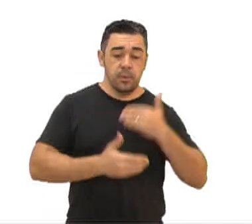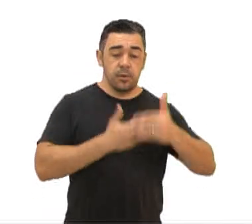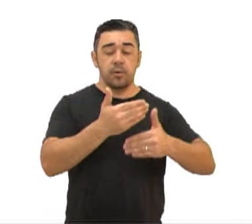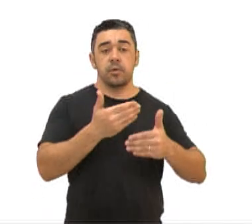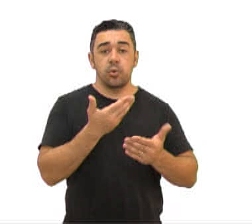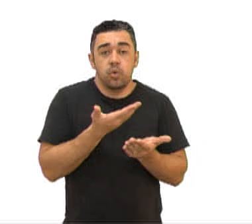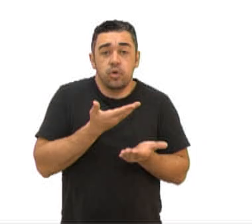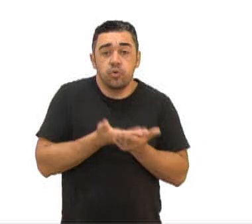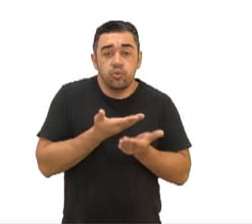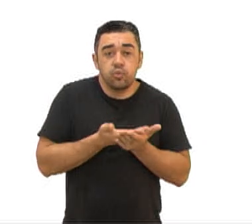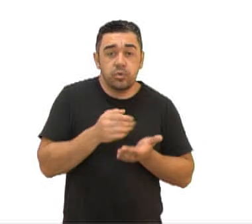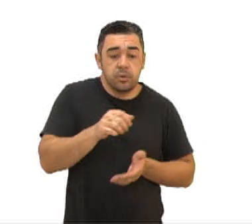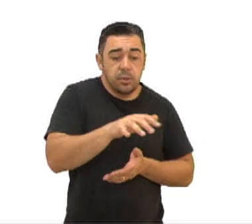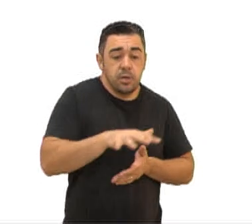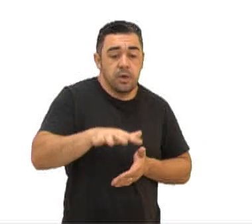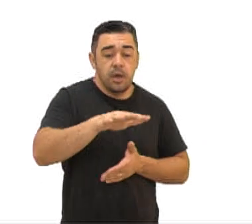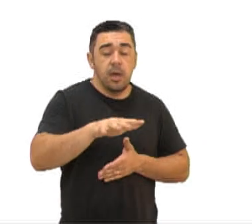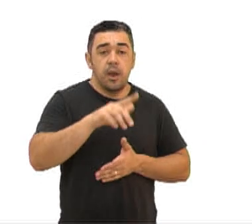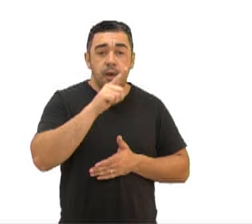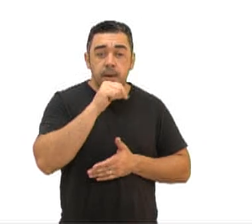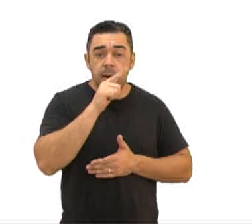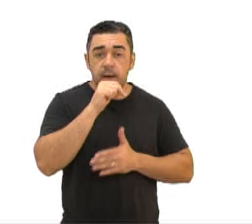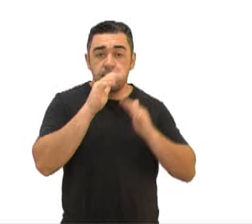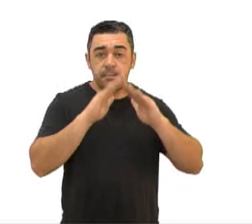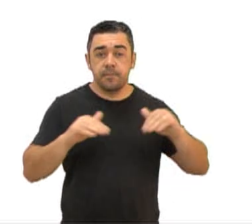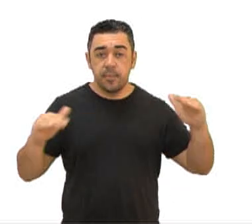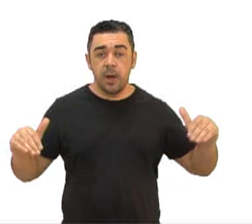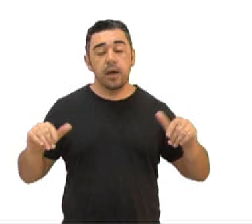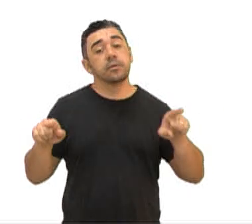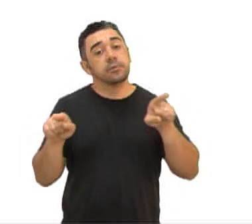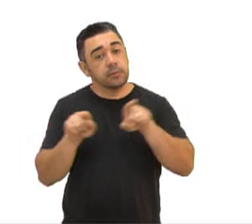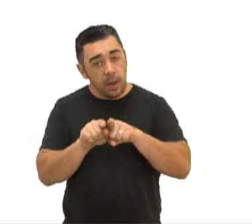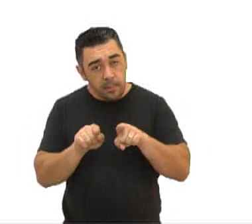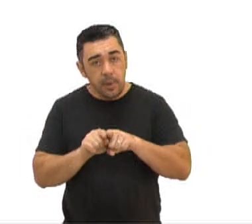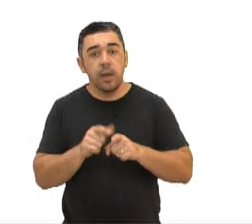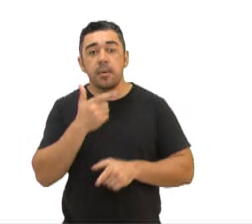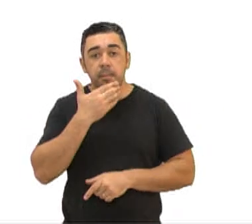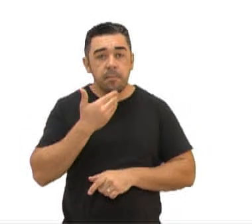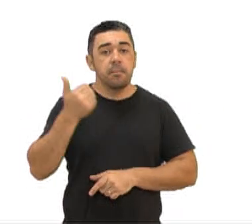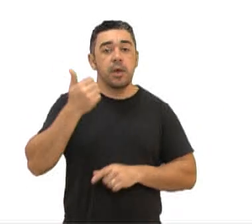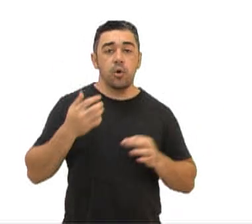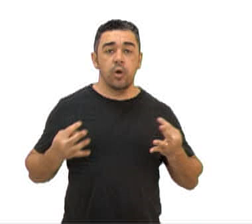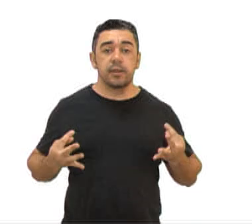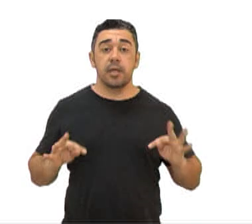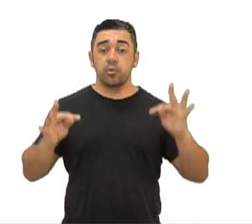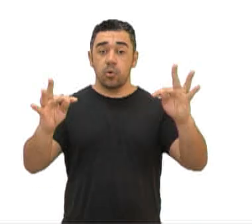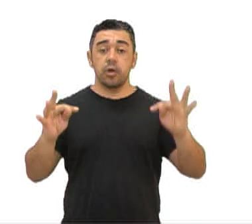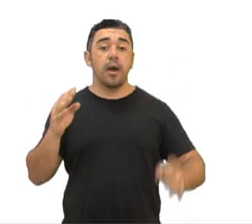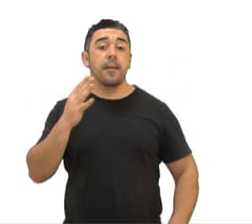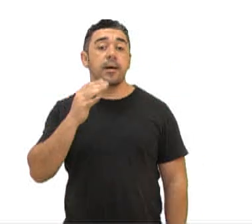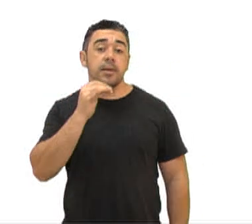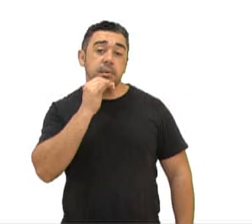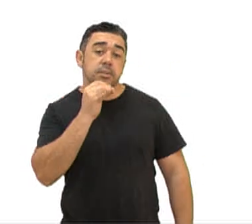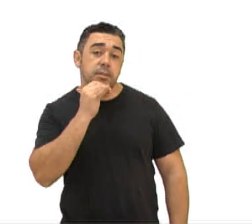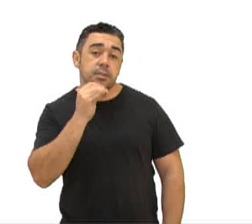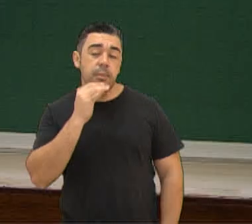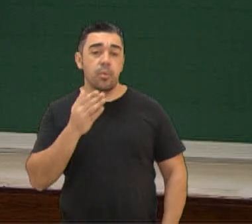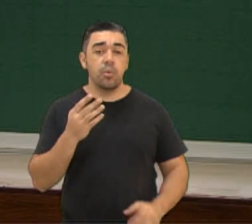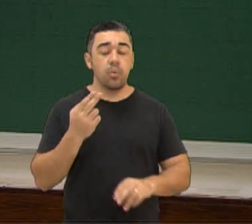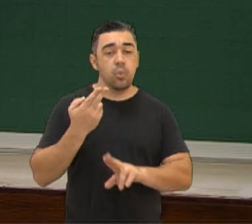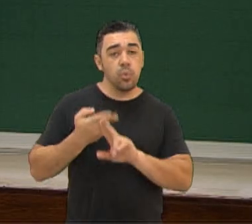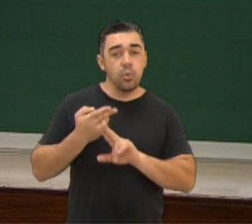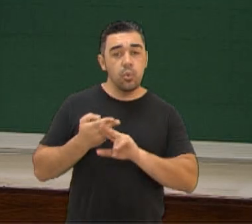dos estudos marítimos, bem como o uso de várias tecnologias. Por exemplo, na época, a bússola, o uso